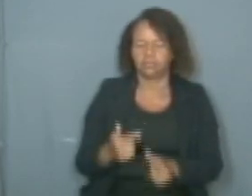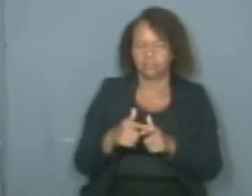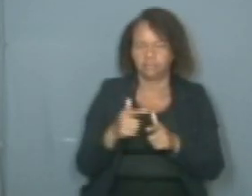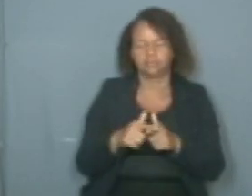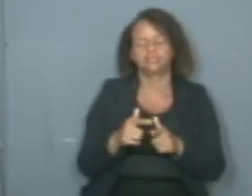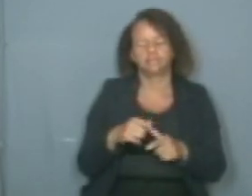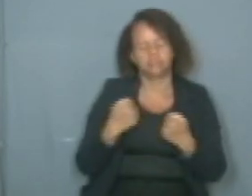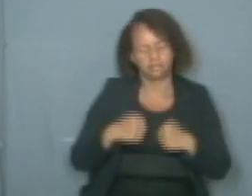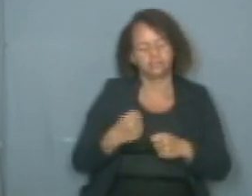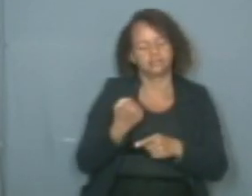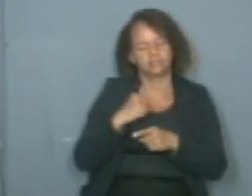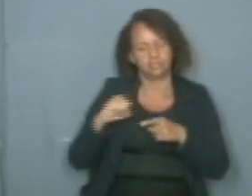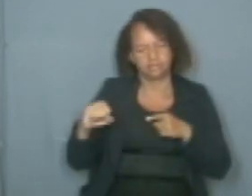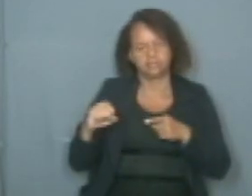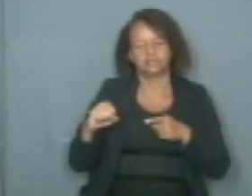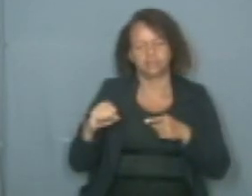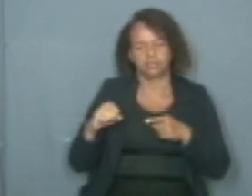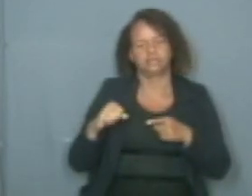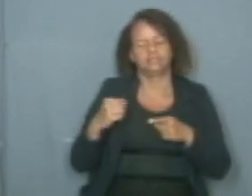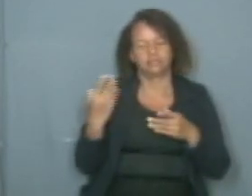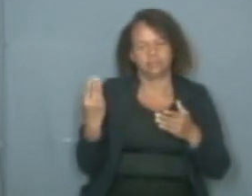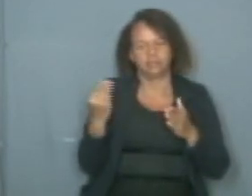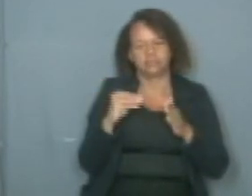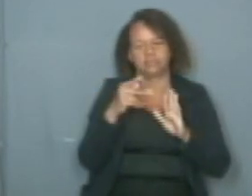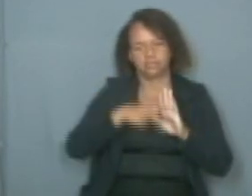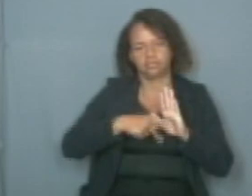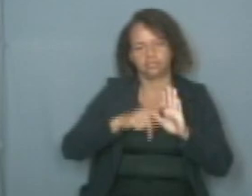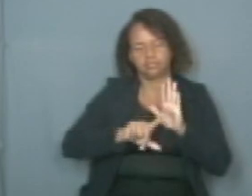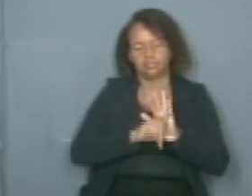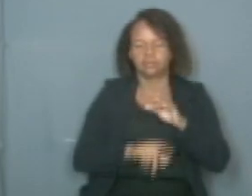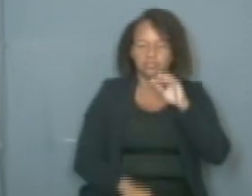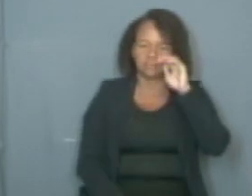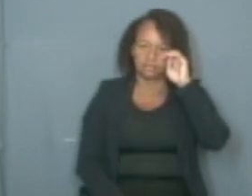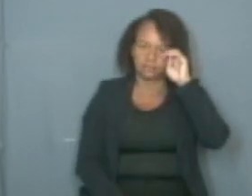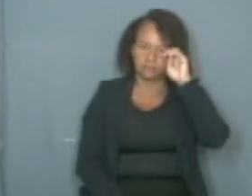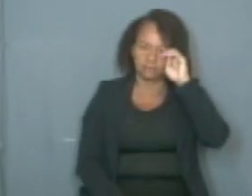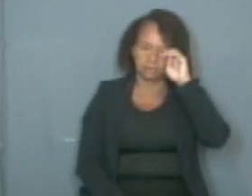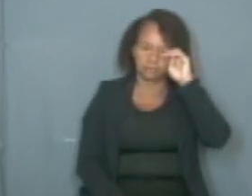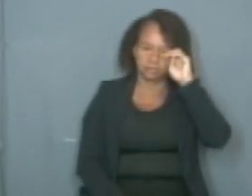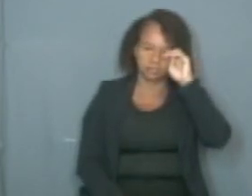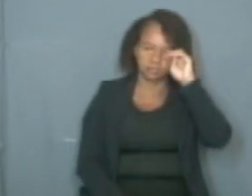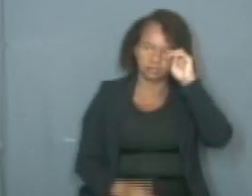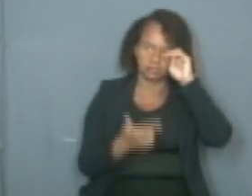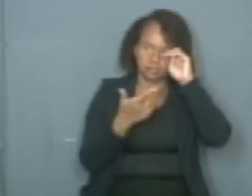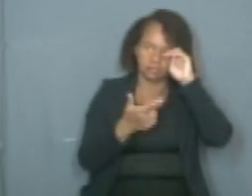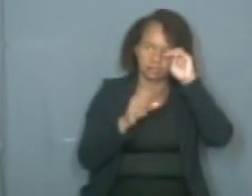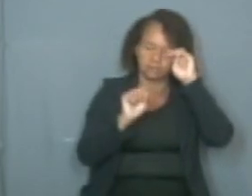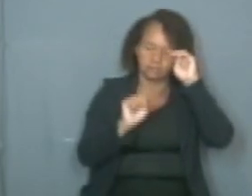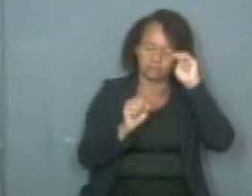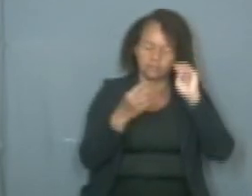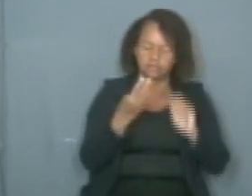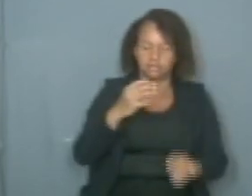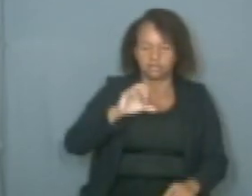que a gente precisa combater e nós vamos colocar depois o projeto de lei com relação a isso. Estou partindo agora para o